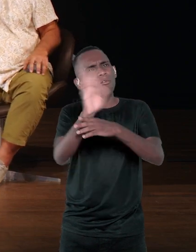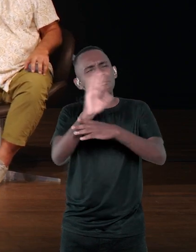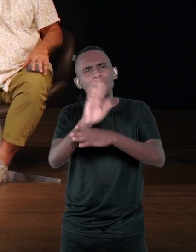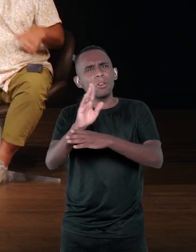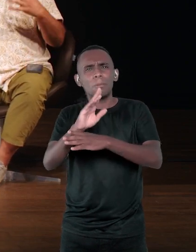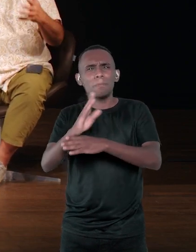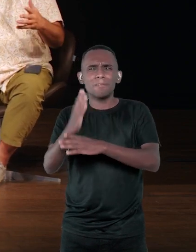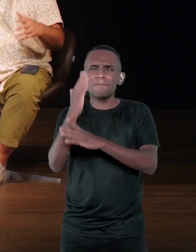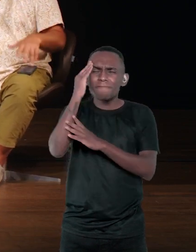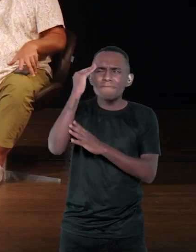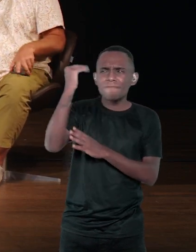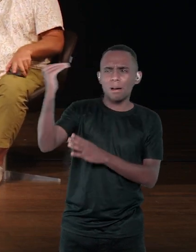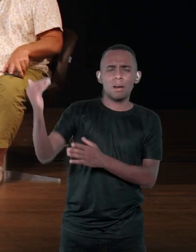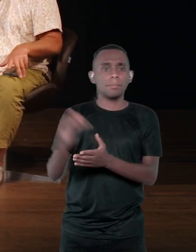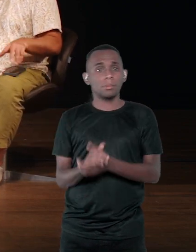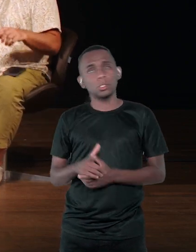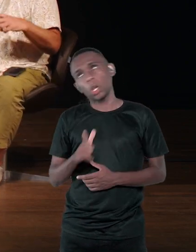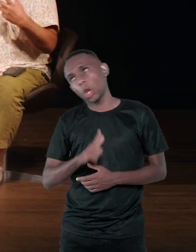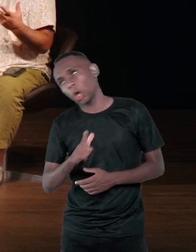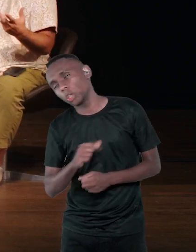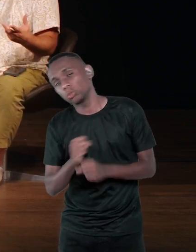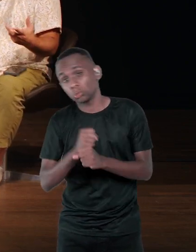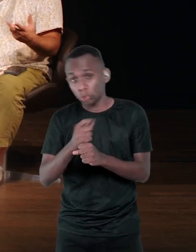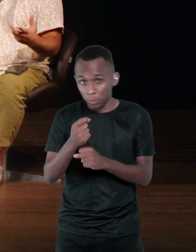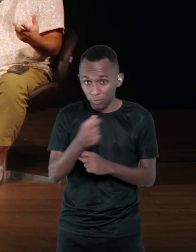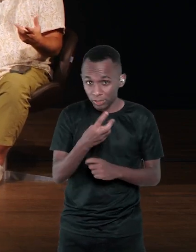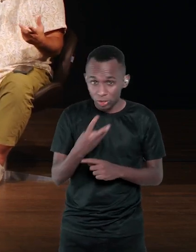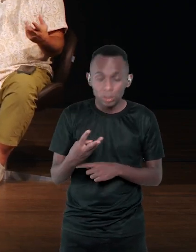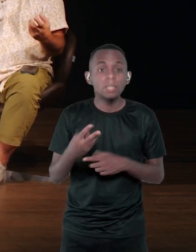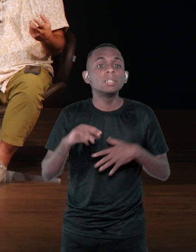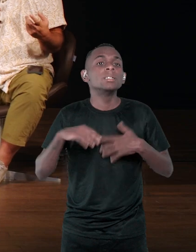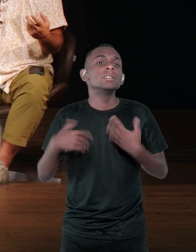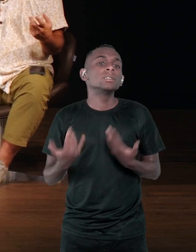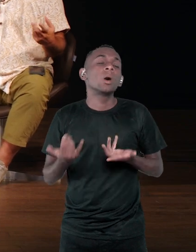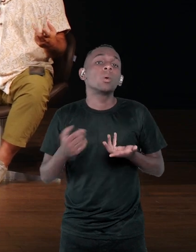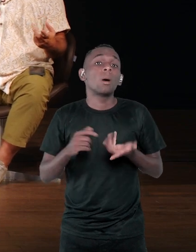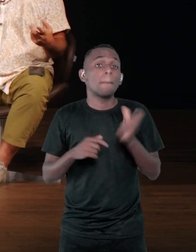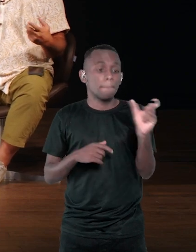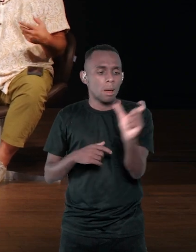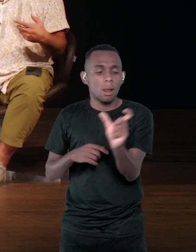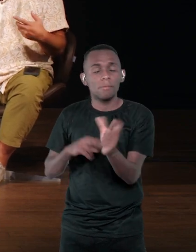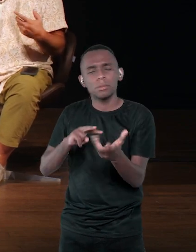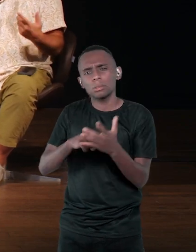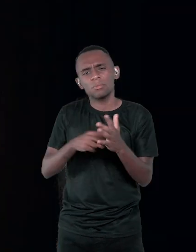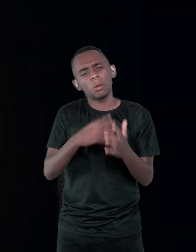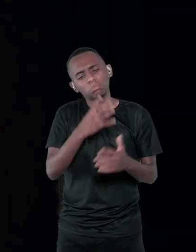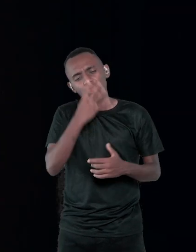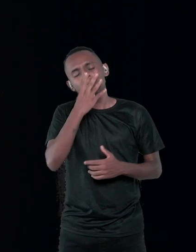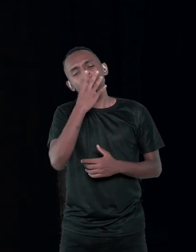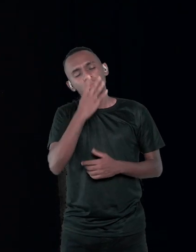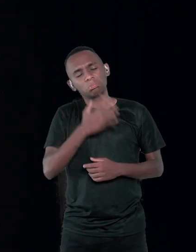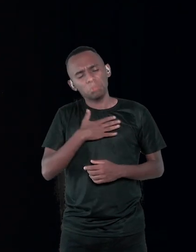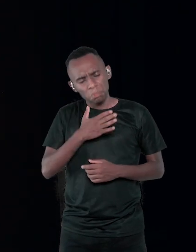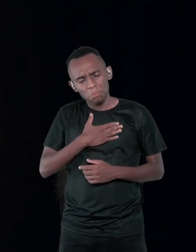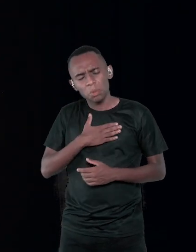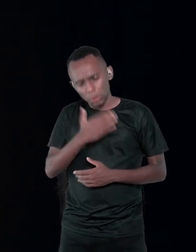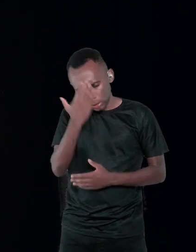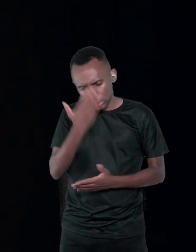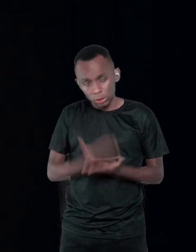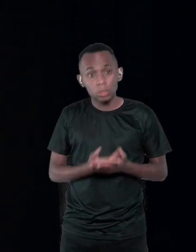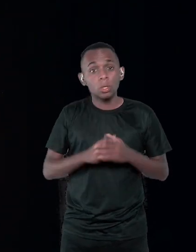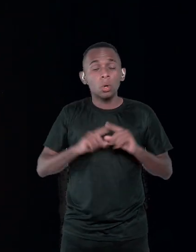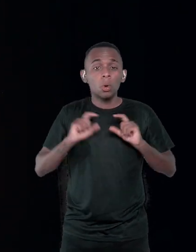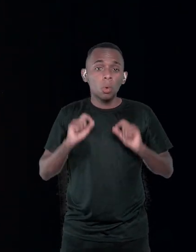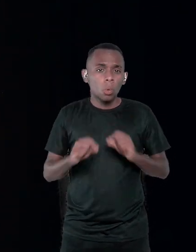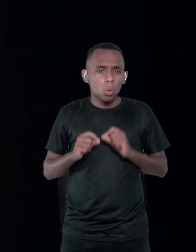as proporções, é claro, estamos falando em 2023. Então, palavra, para mim, é uma coisa incrível, e eu tenho certeza que parte disso